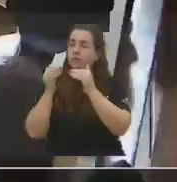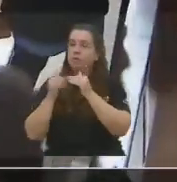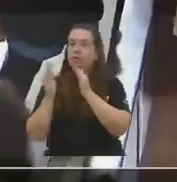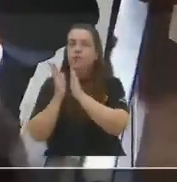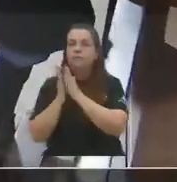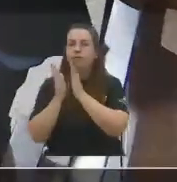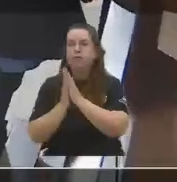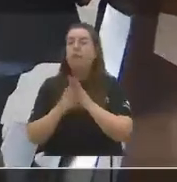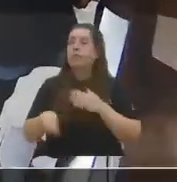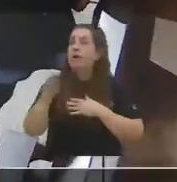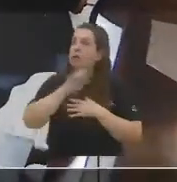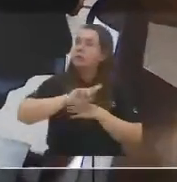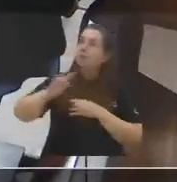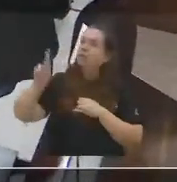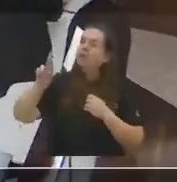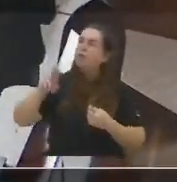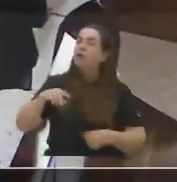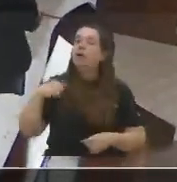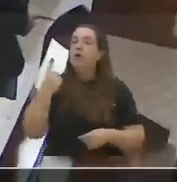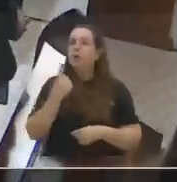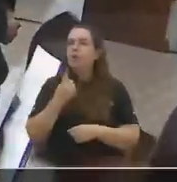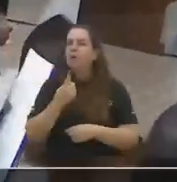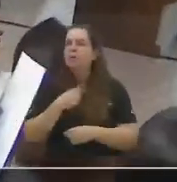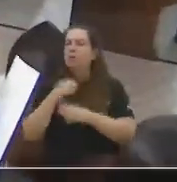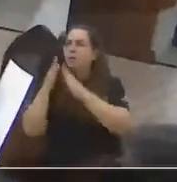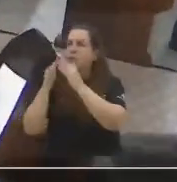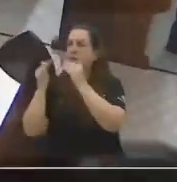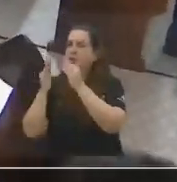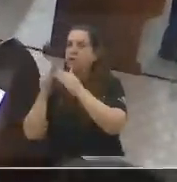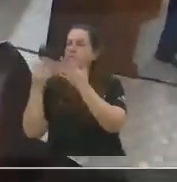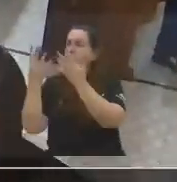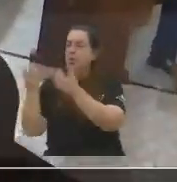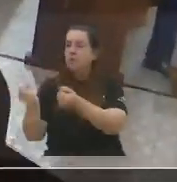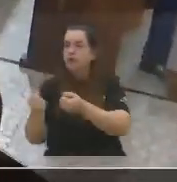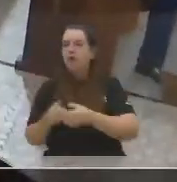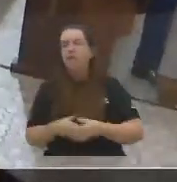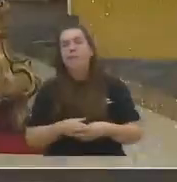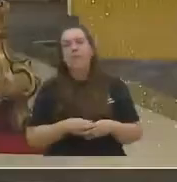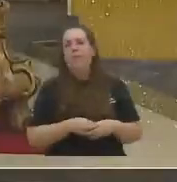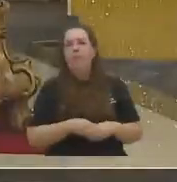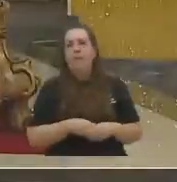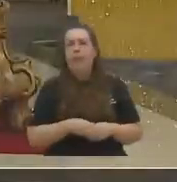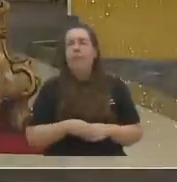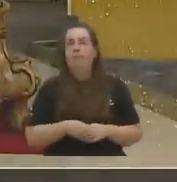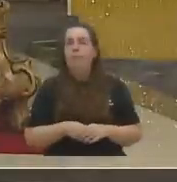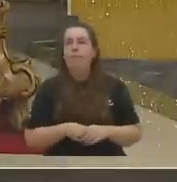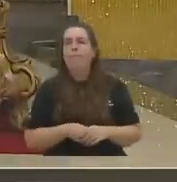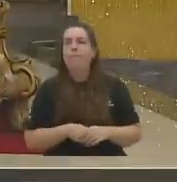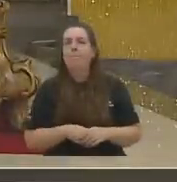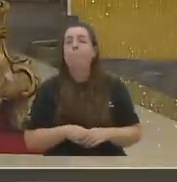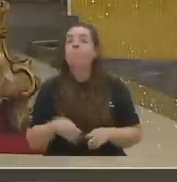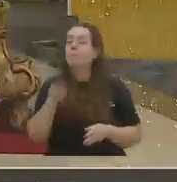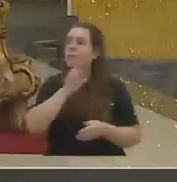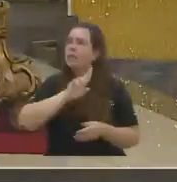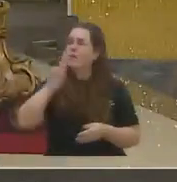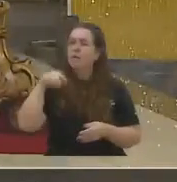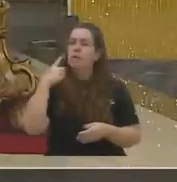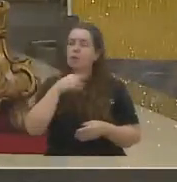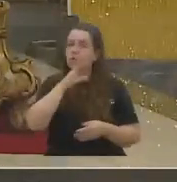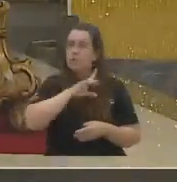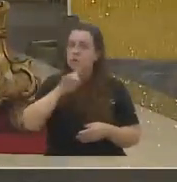rezemos. Senhor, ouvi compassivo a nossa prece. Senhor nosso Deus e